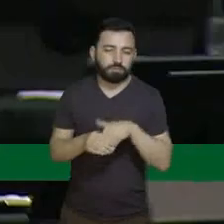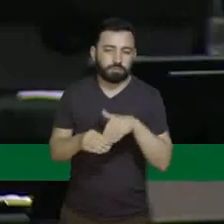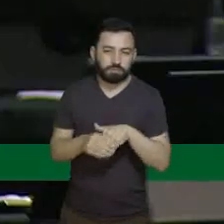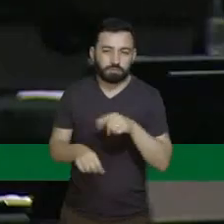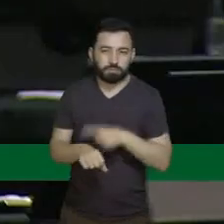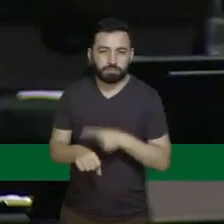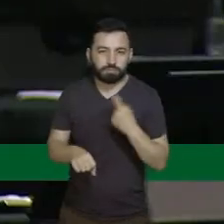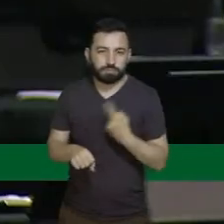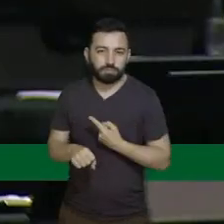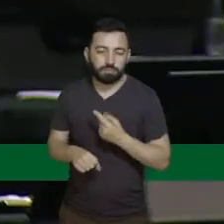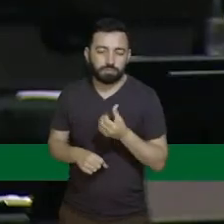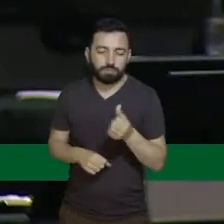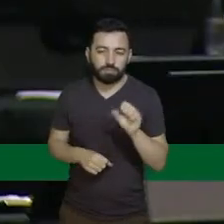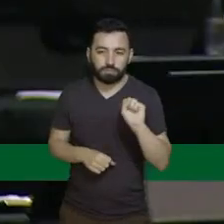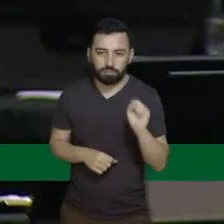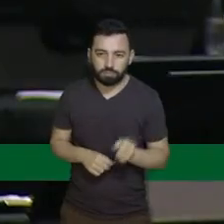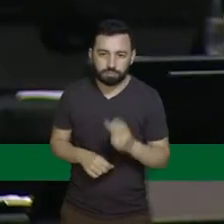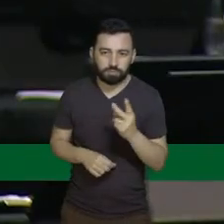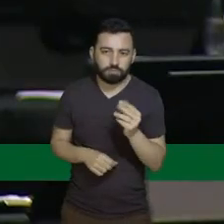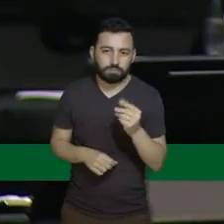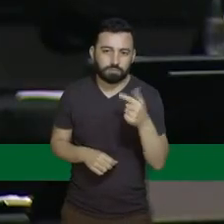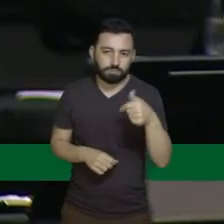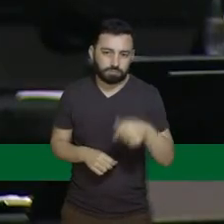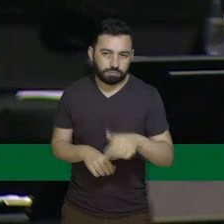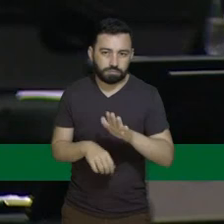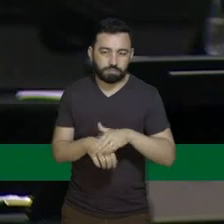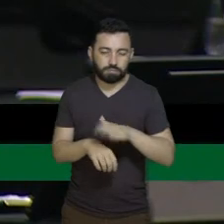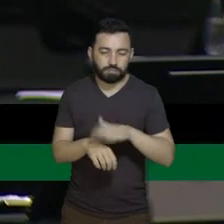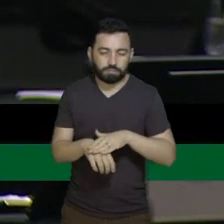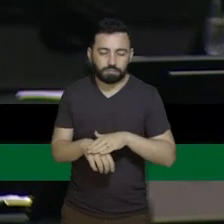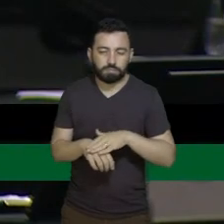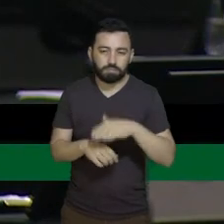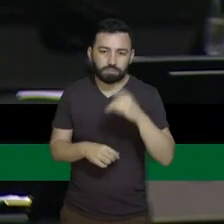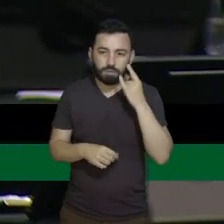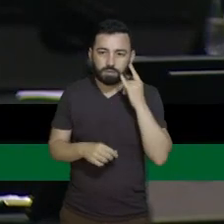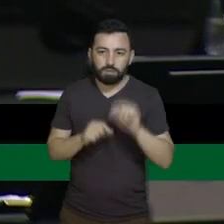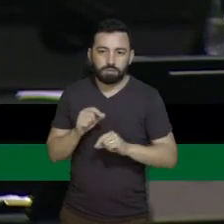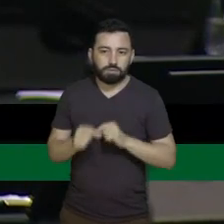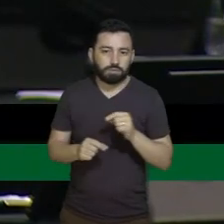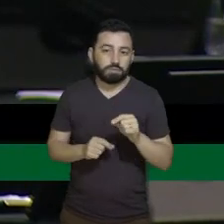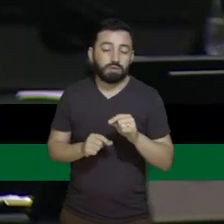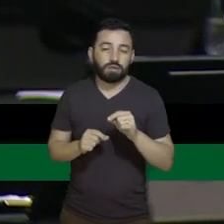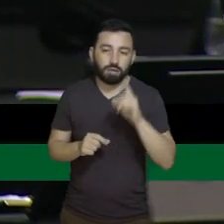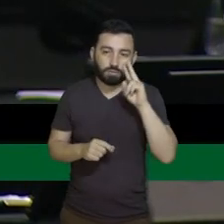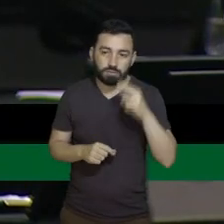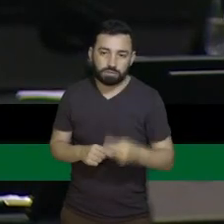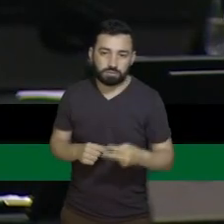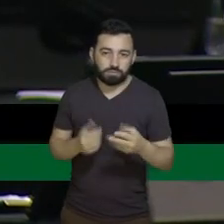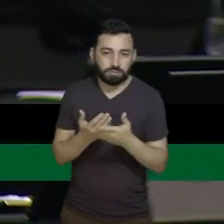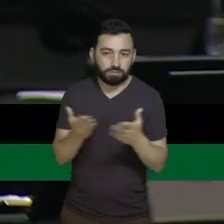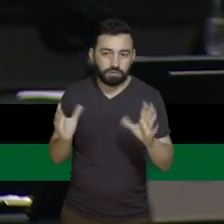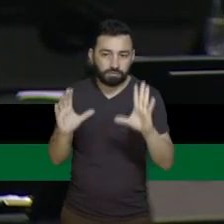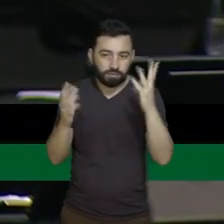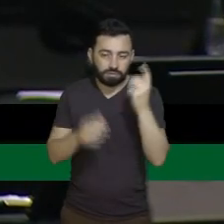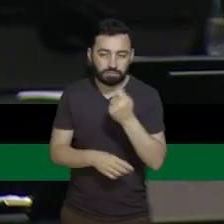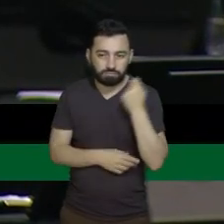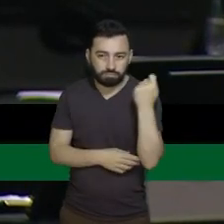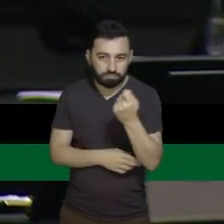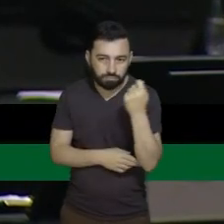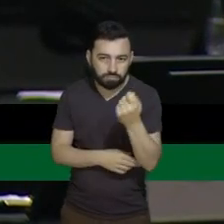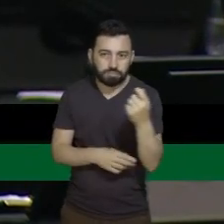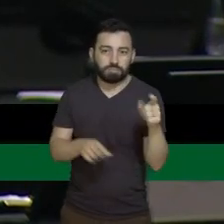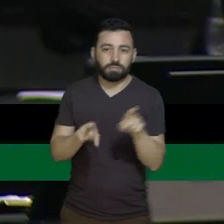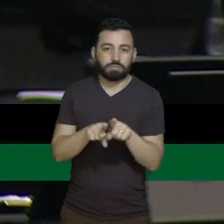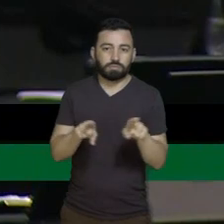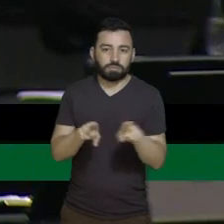projeto de lei 68/2017, autoria deputado Mauro de Nadal, dispõe sobre o reconhecimento dos eventos de rodeio e das provas a